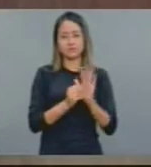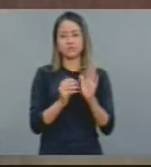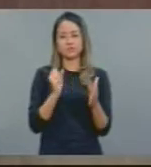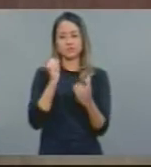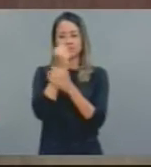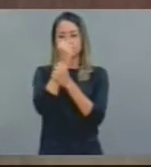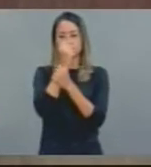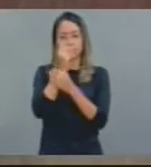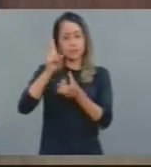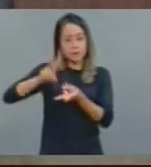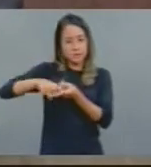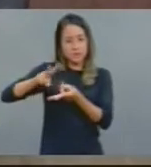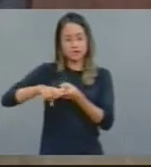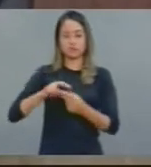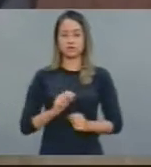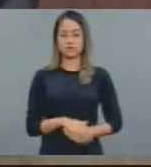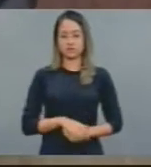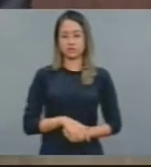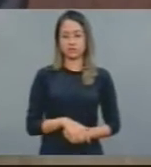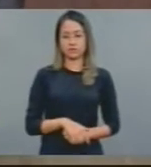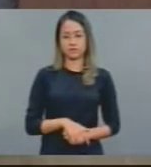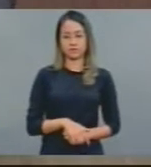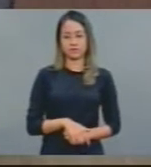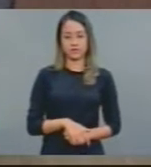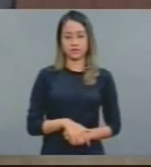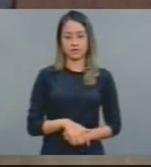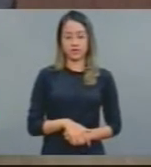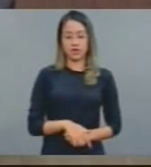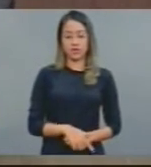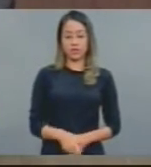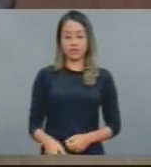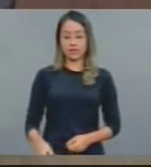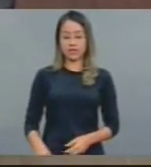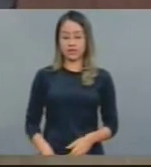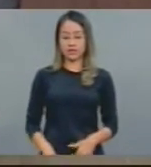garantida a pensão vitalícia. Nós estamos